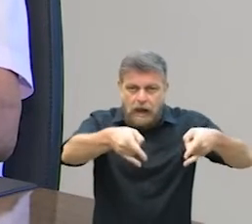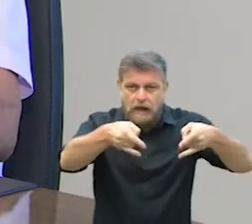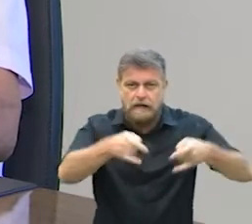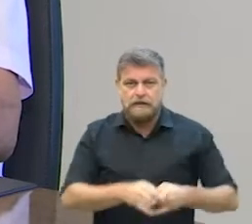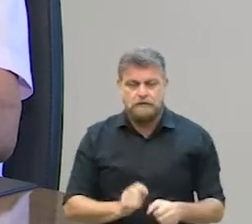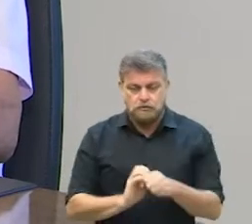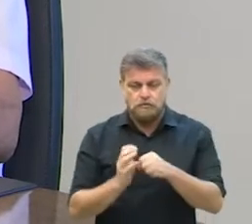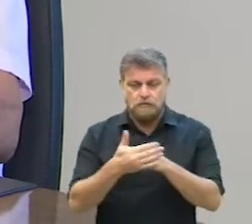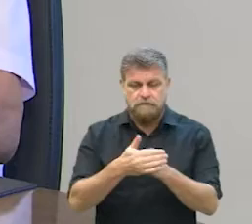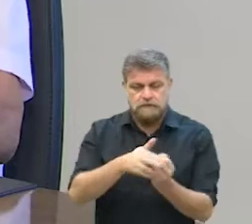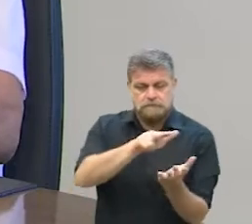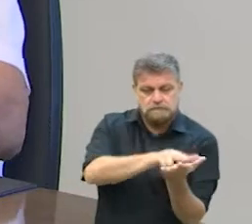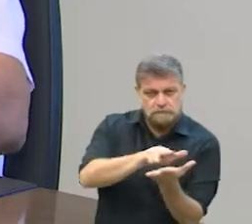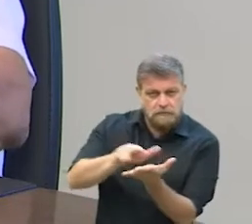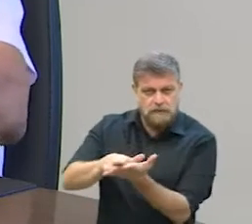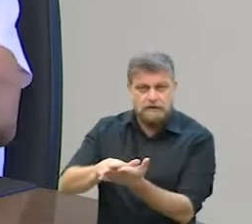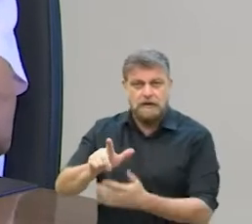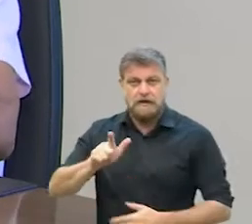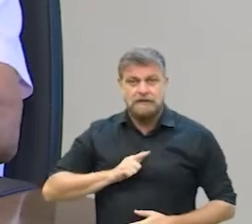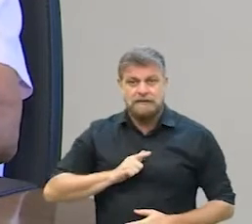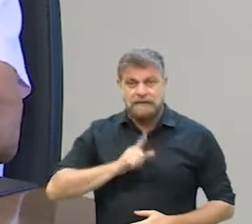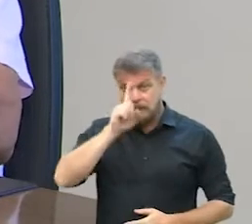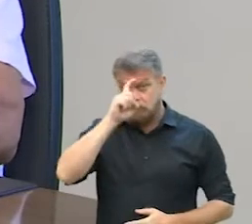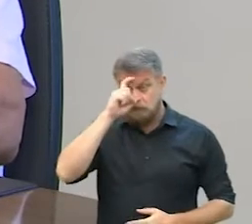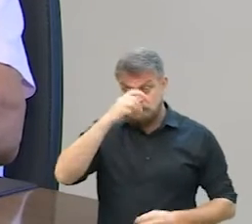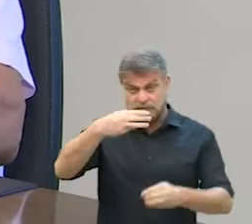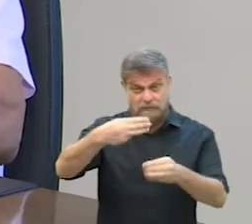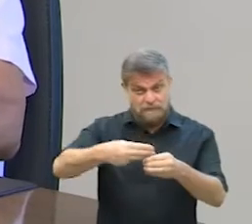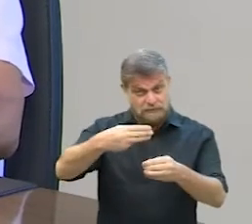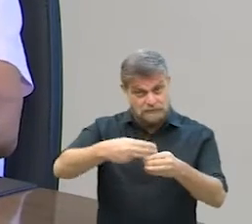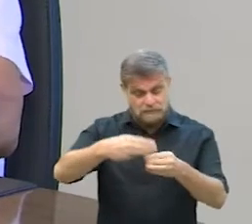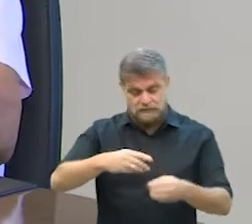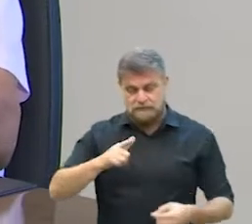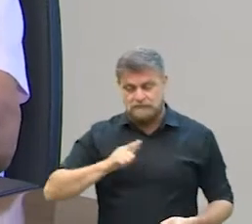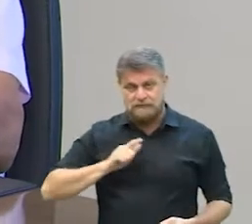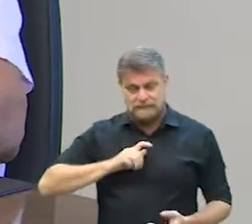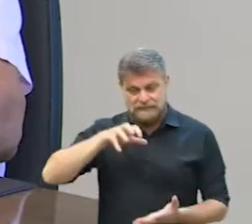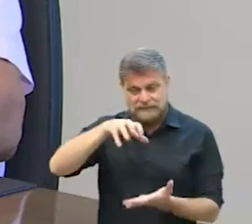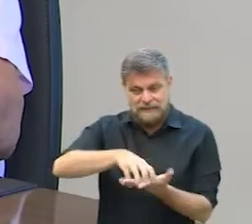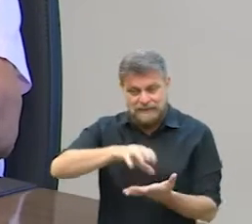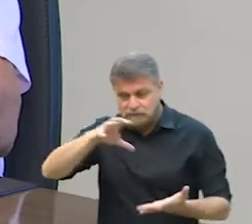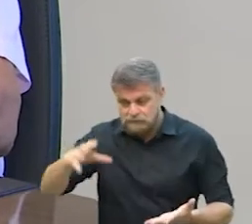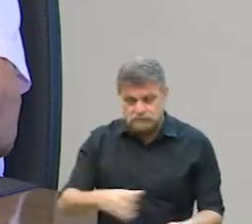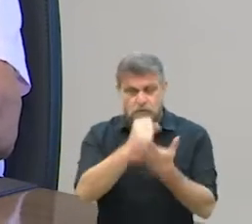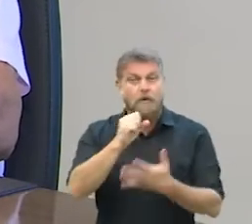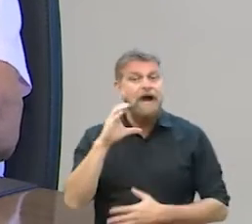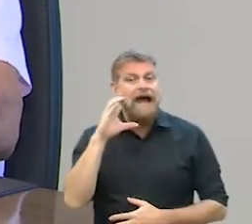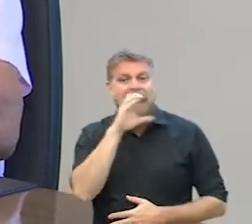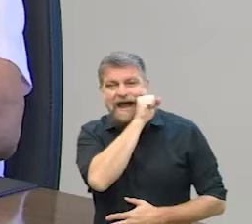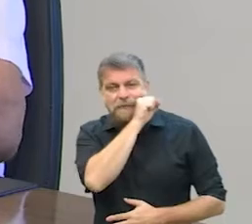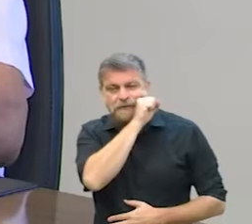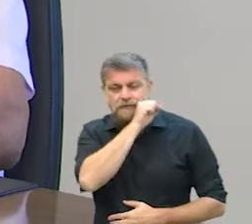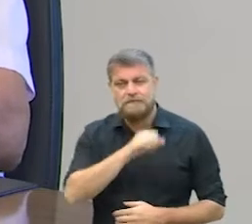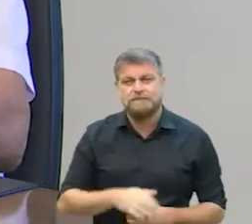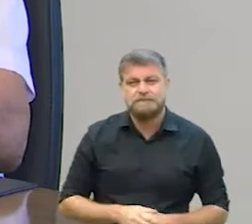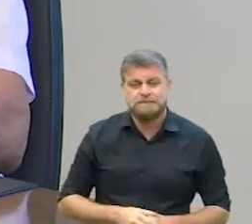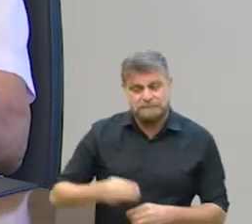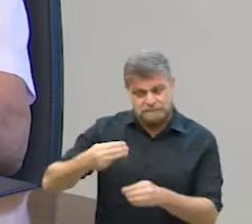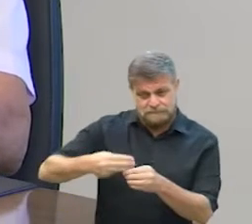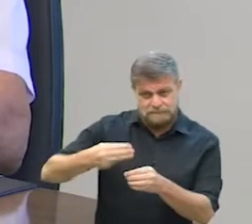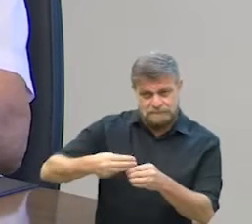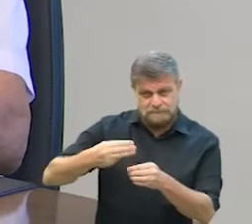leitos do Covid-19. Nós temos o Hospital Metropolitano, nós temos o Pronto-Socorro Metropolitano,